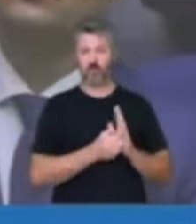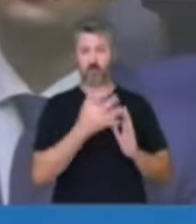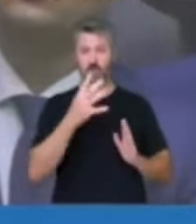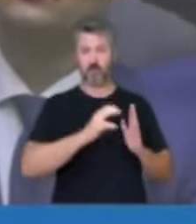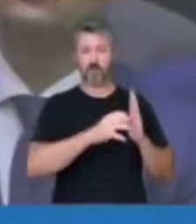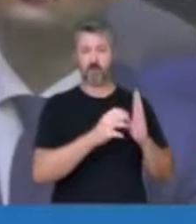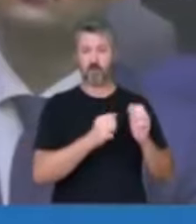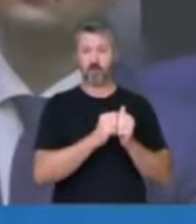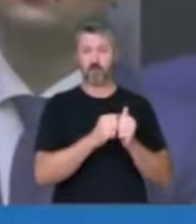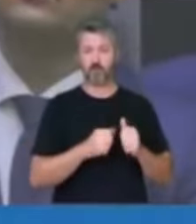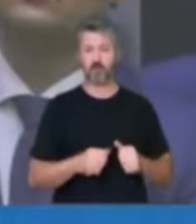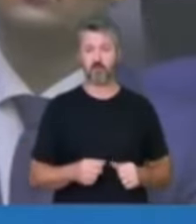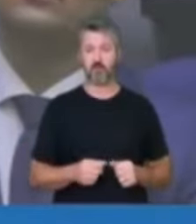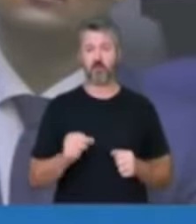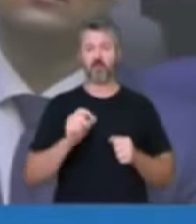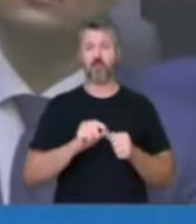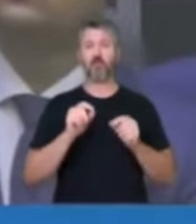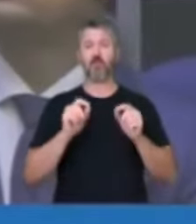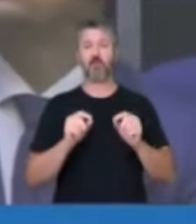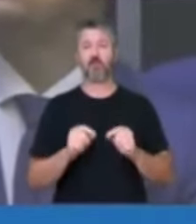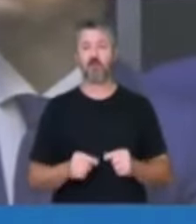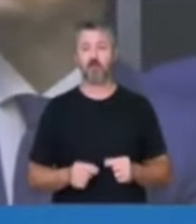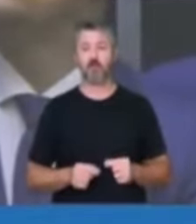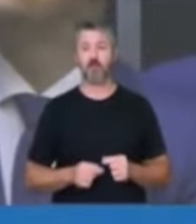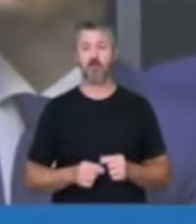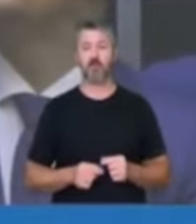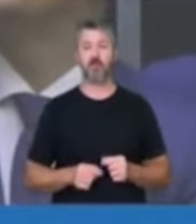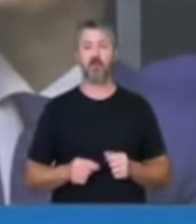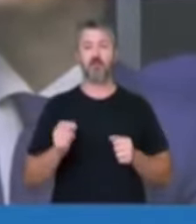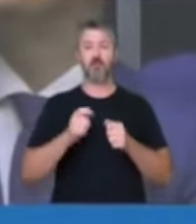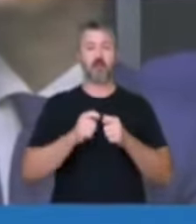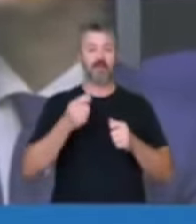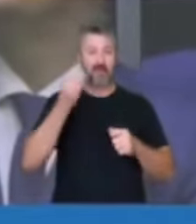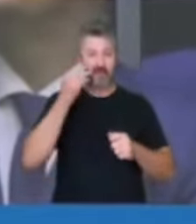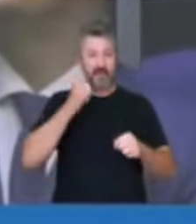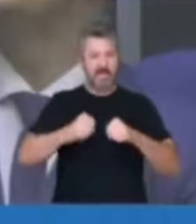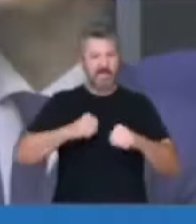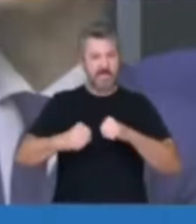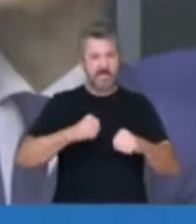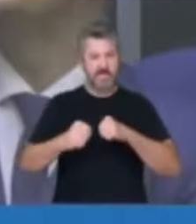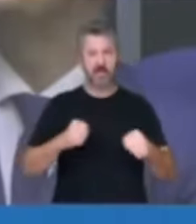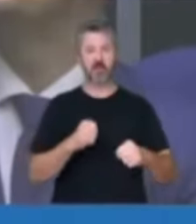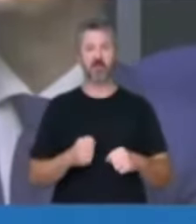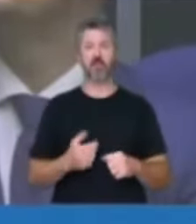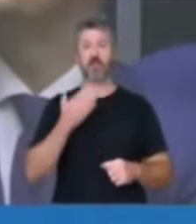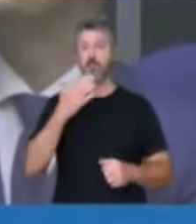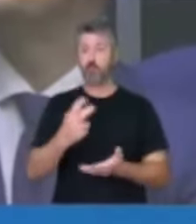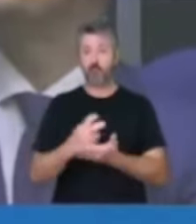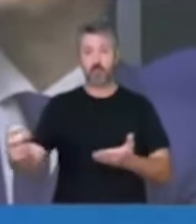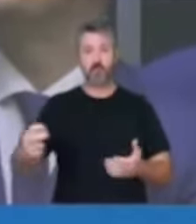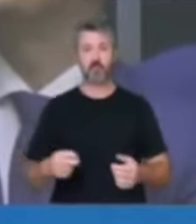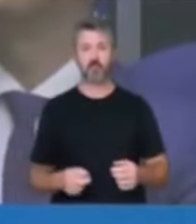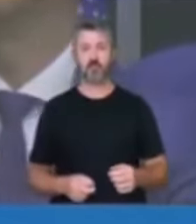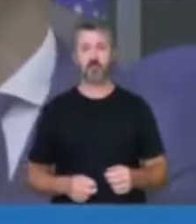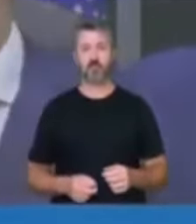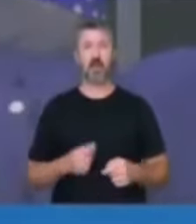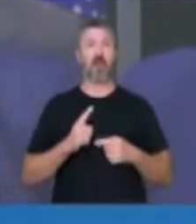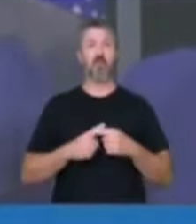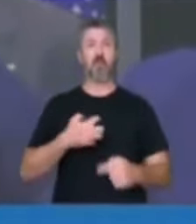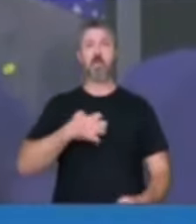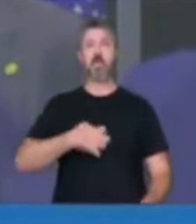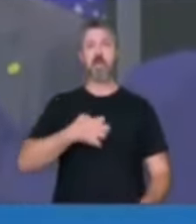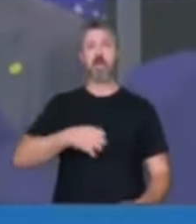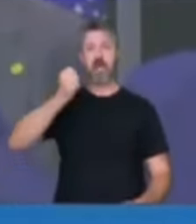volta foi feita para tentar dar uma chacoalhada e a gente fazer um pedido de impeachment não é porque a gente tem raiva do